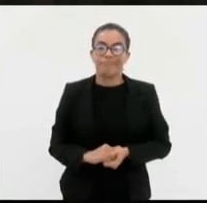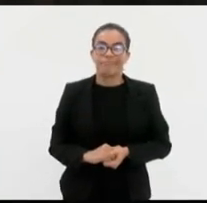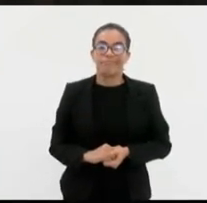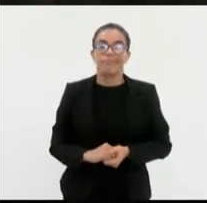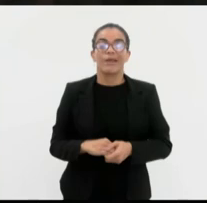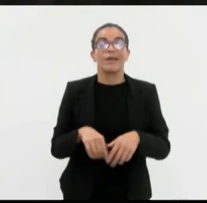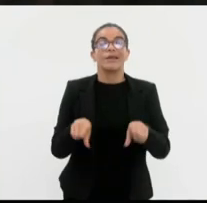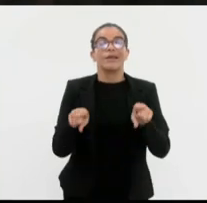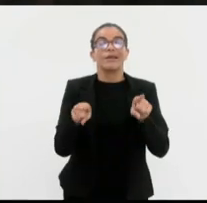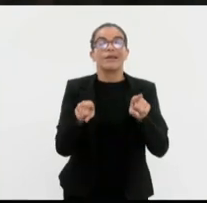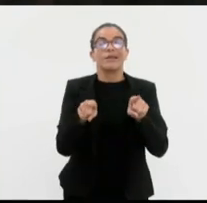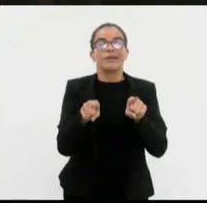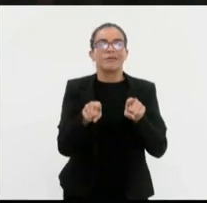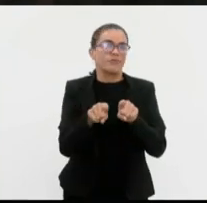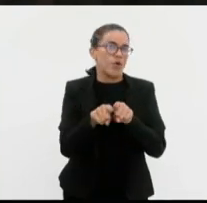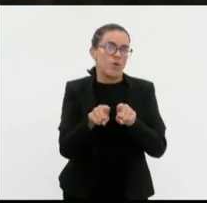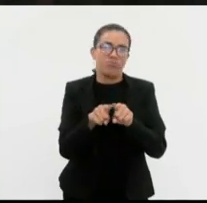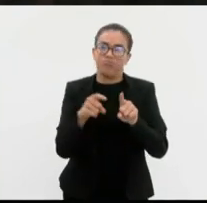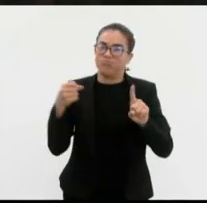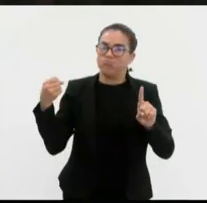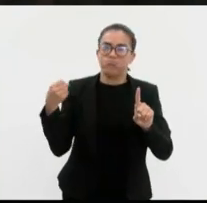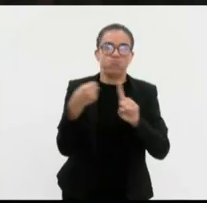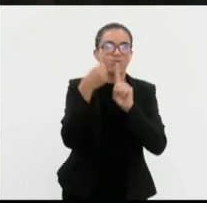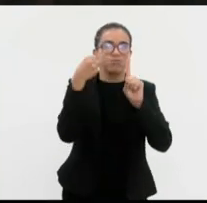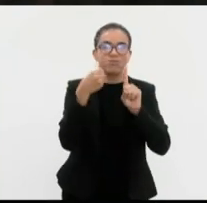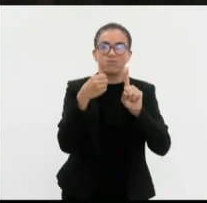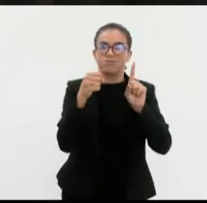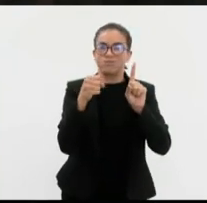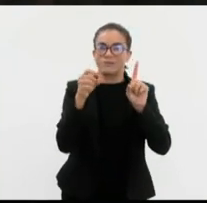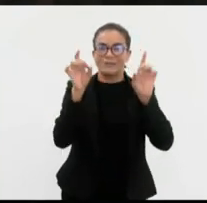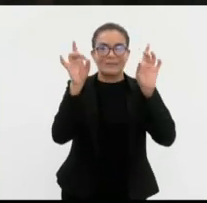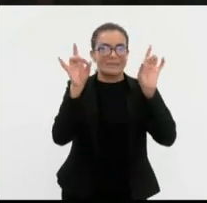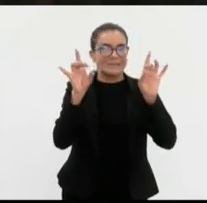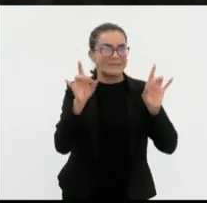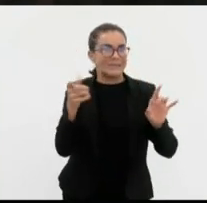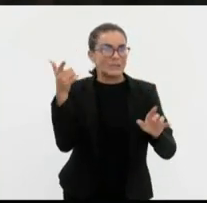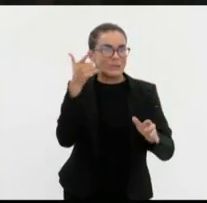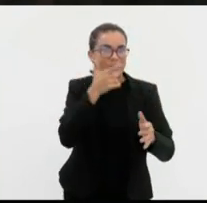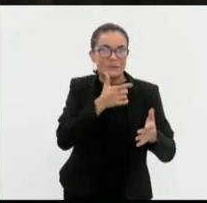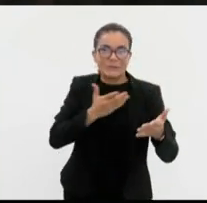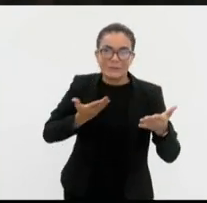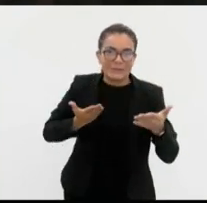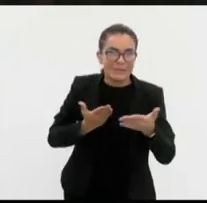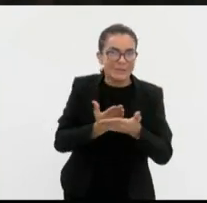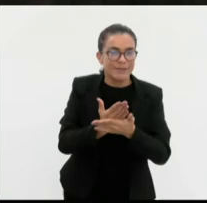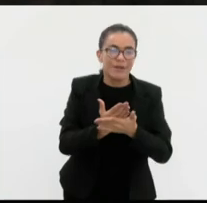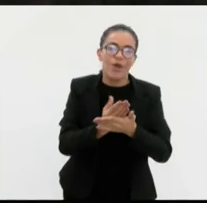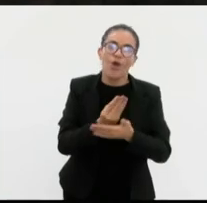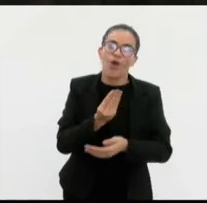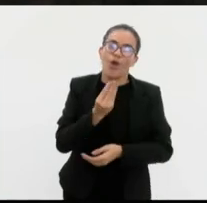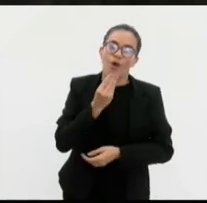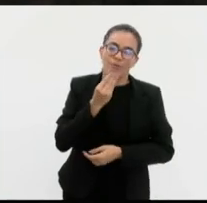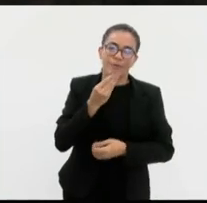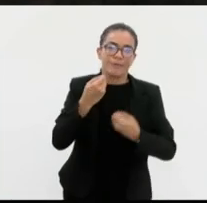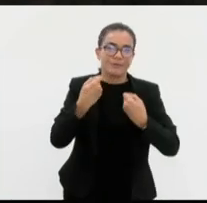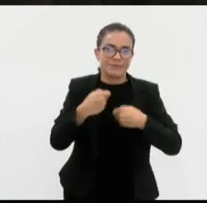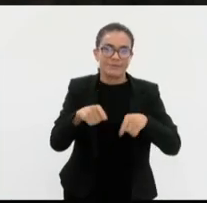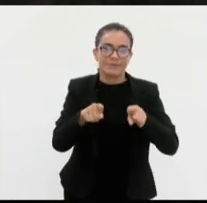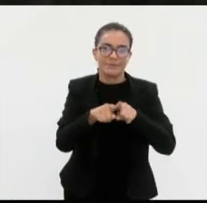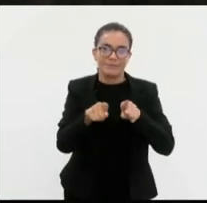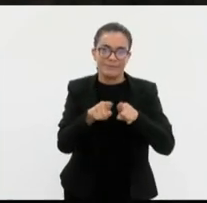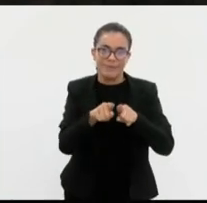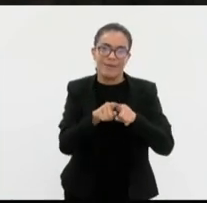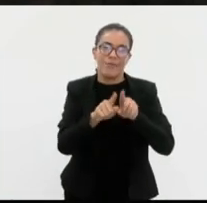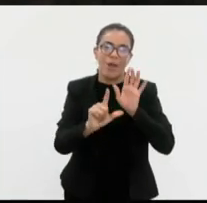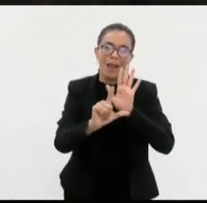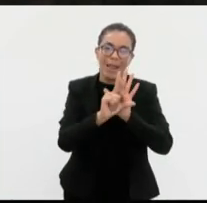foi um feito inédito ele ser sancionado e tinha que ser autorizativo